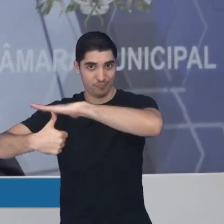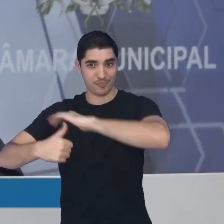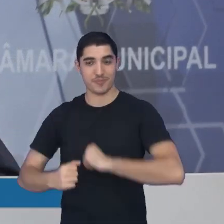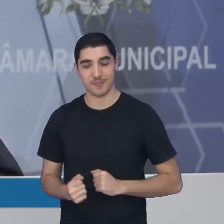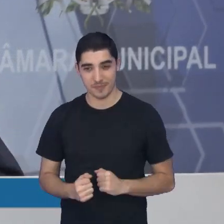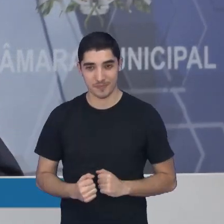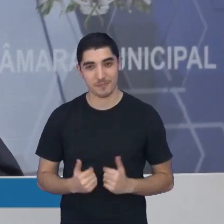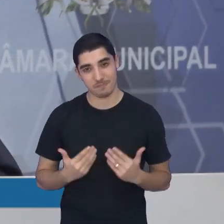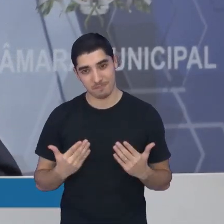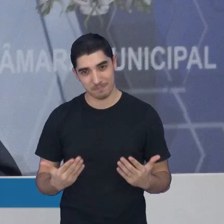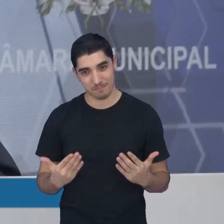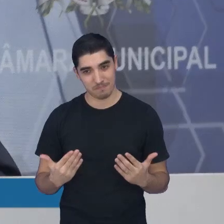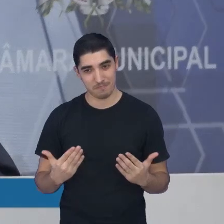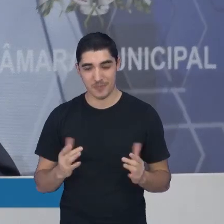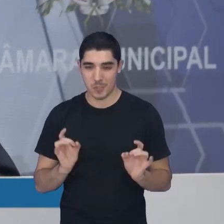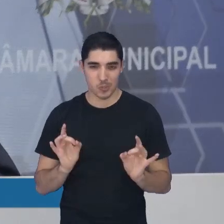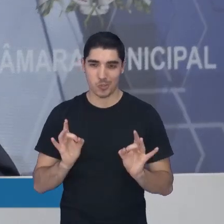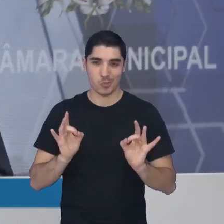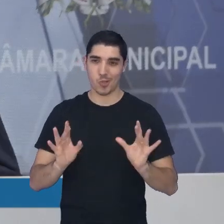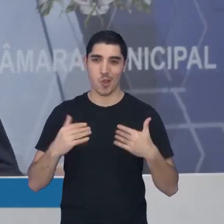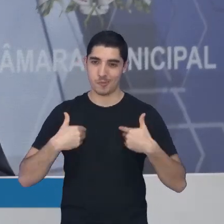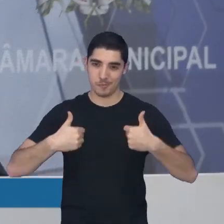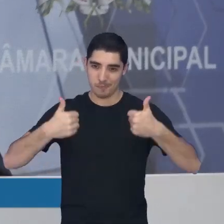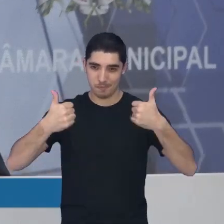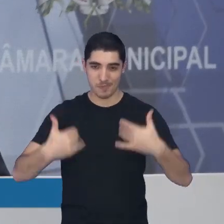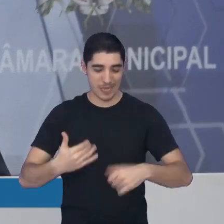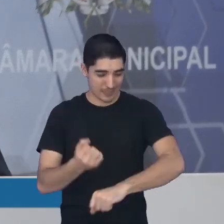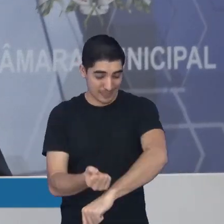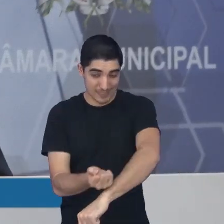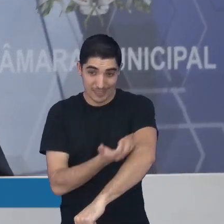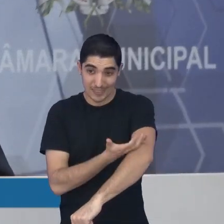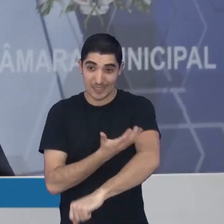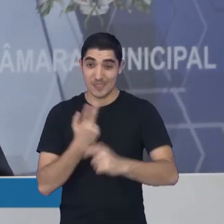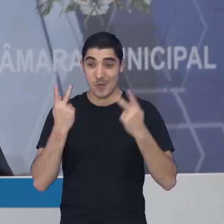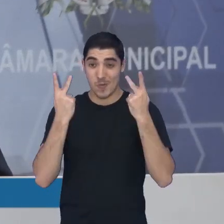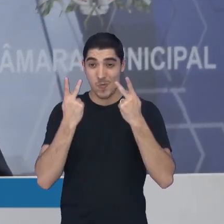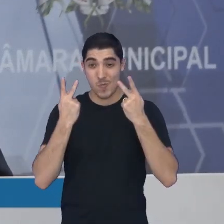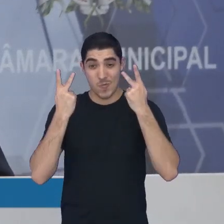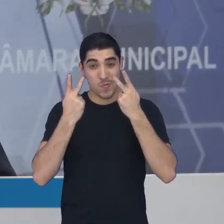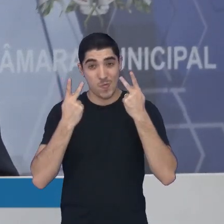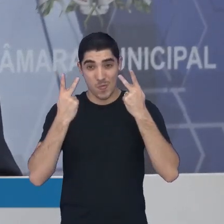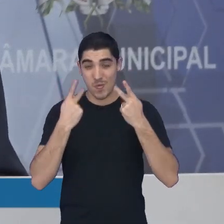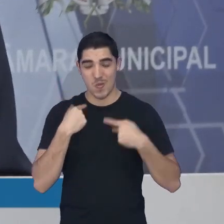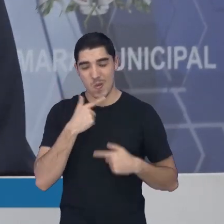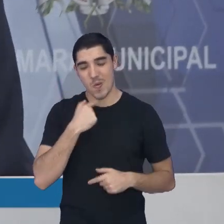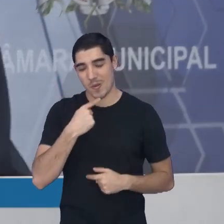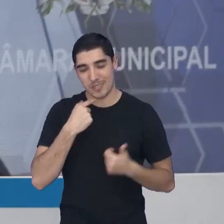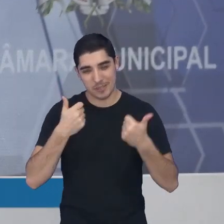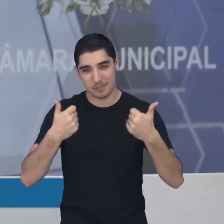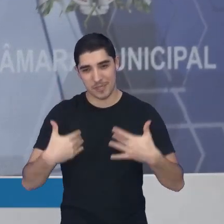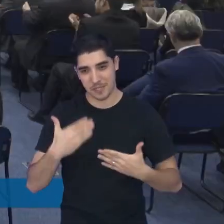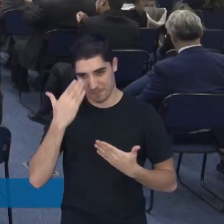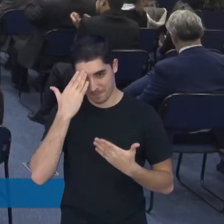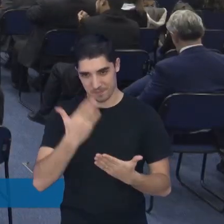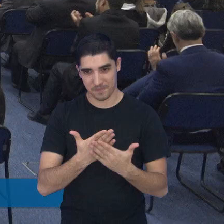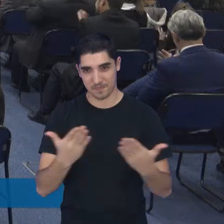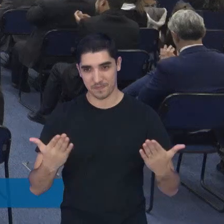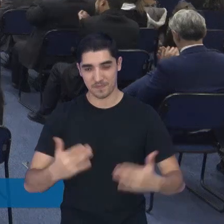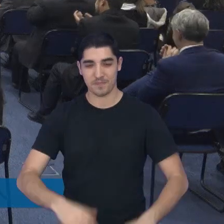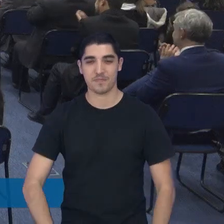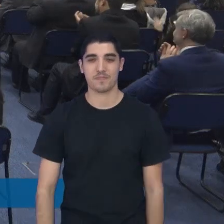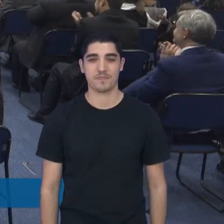Nada mais a dizer. A emoção já começa a me trair. Obrigado.